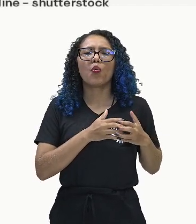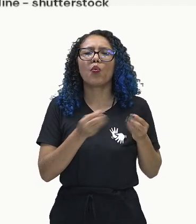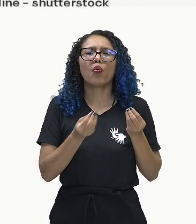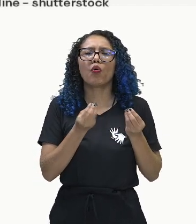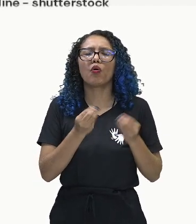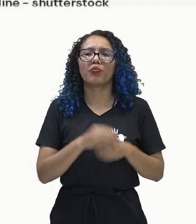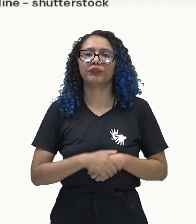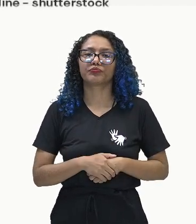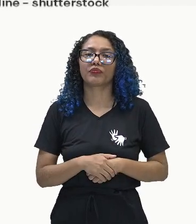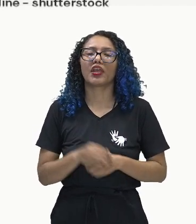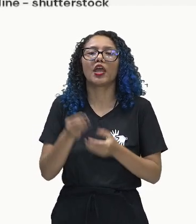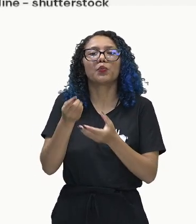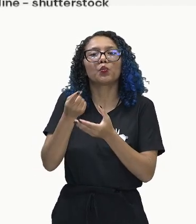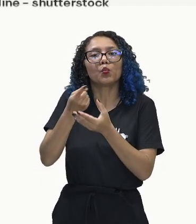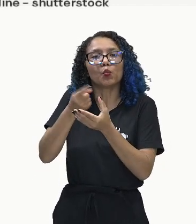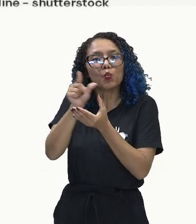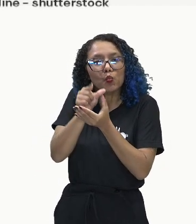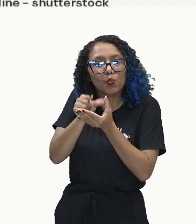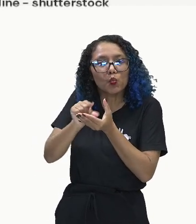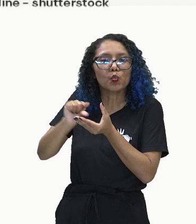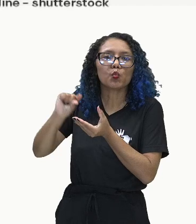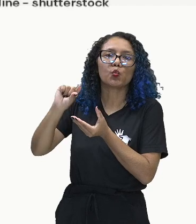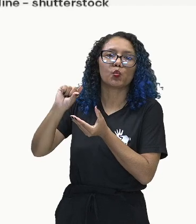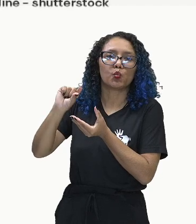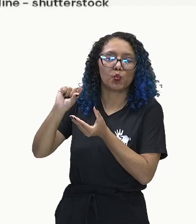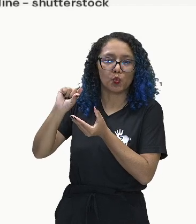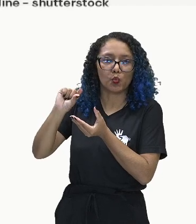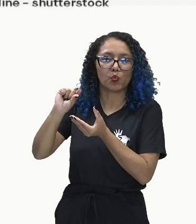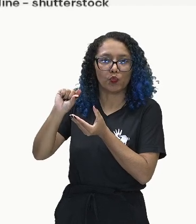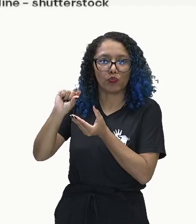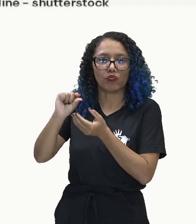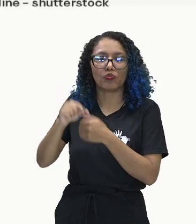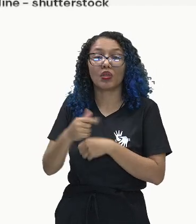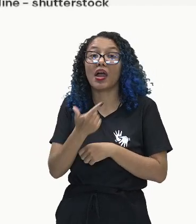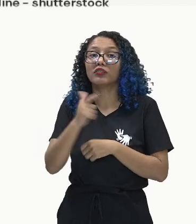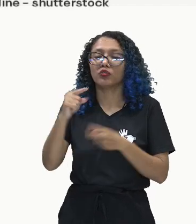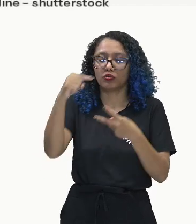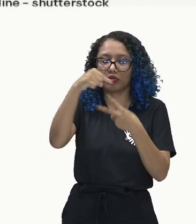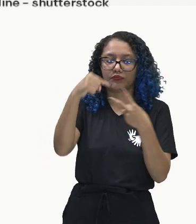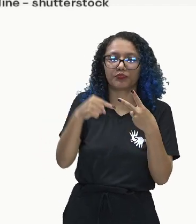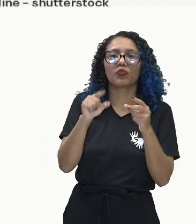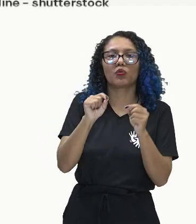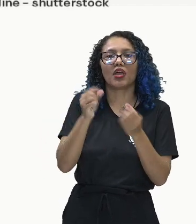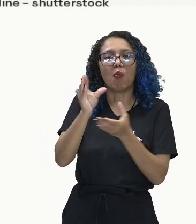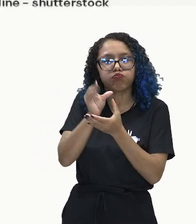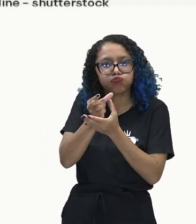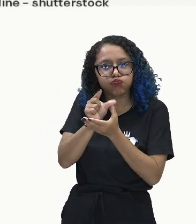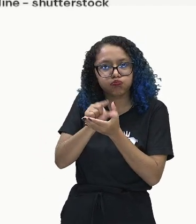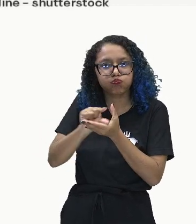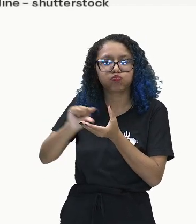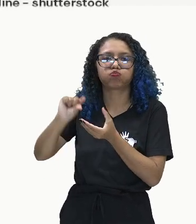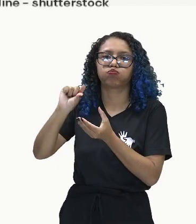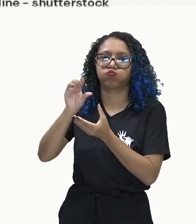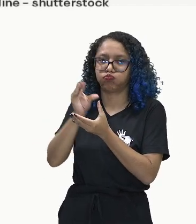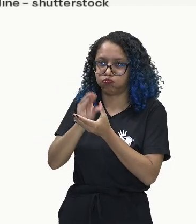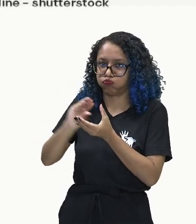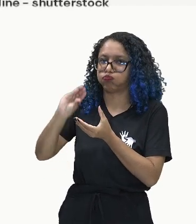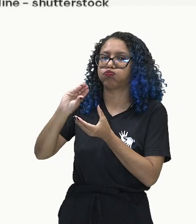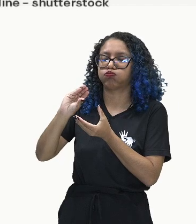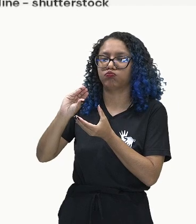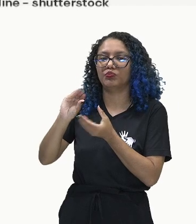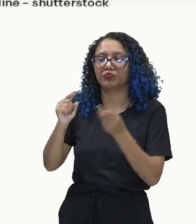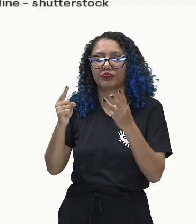menor calibre, né? Enquanto que artérias e veias são de maior calibre, mais musculares. Os